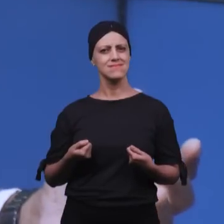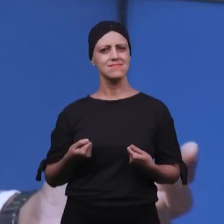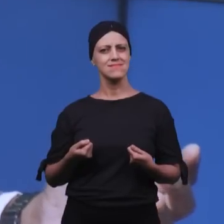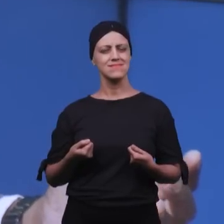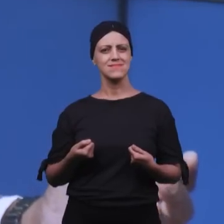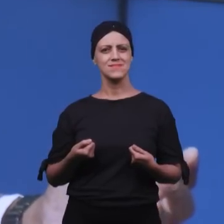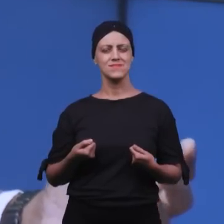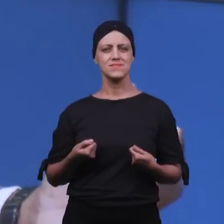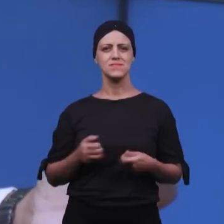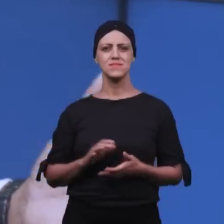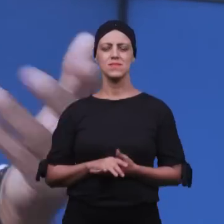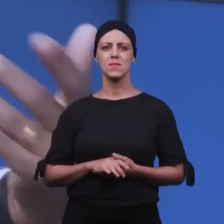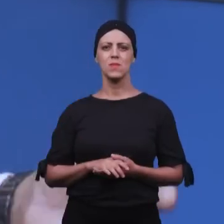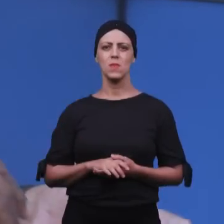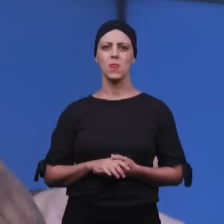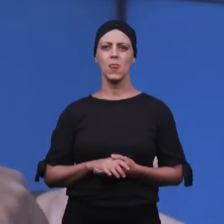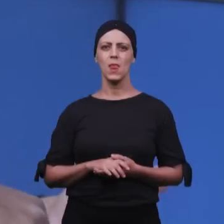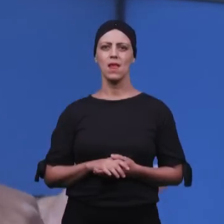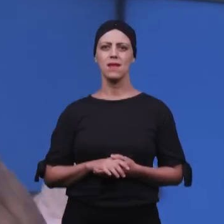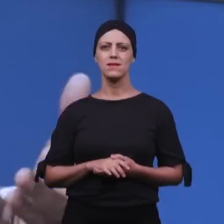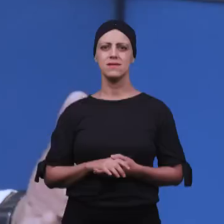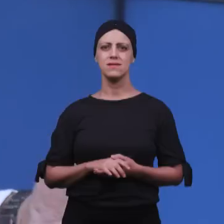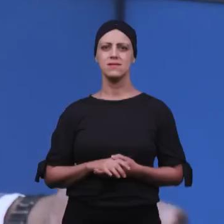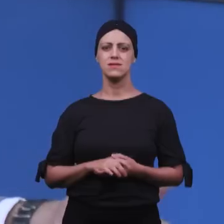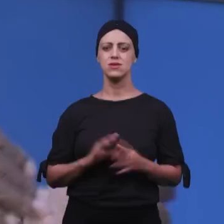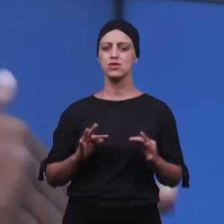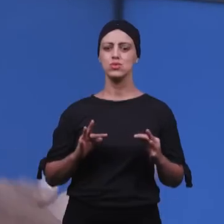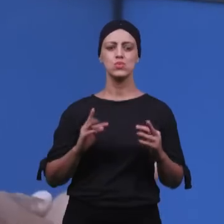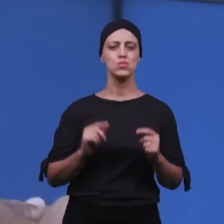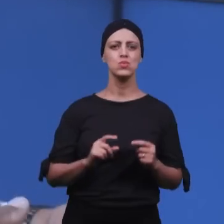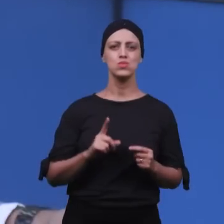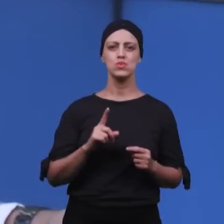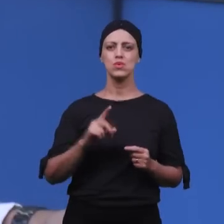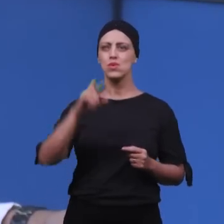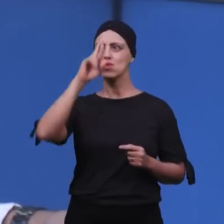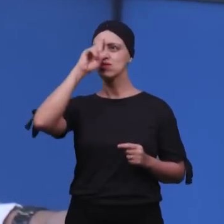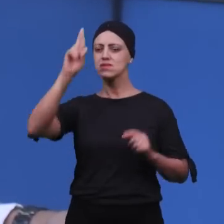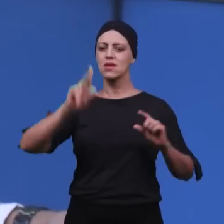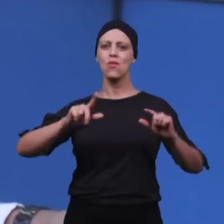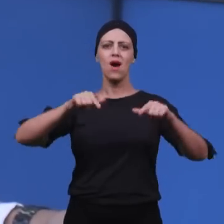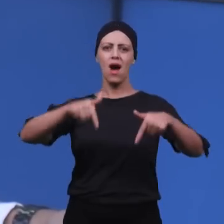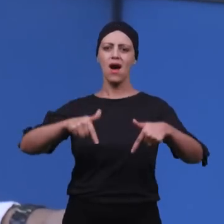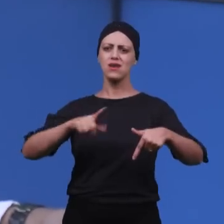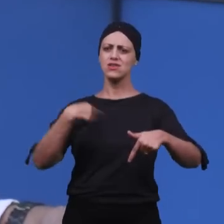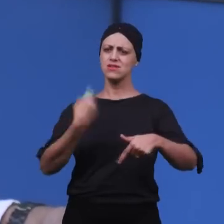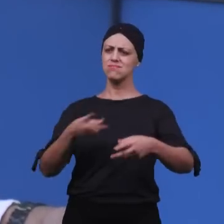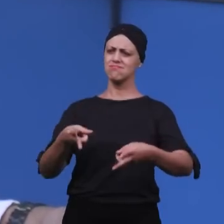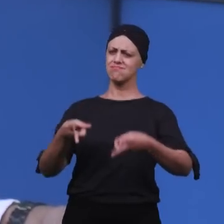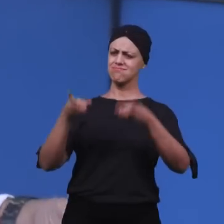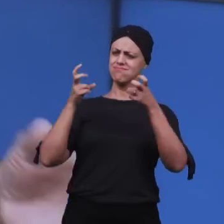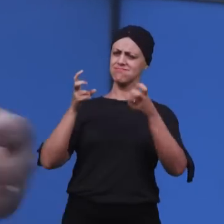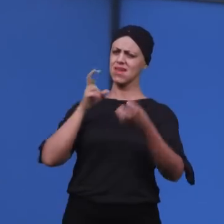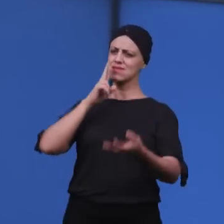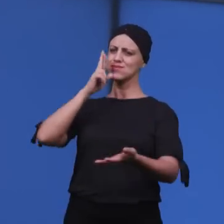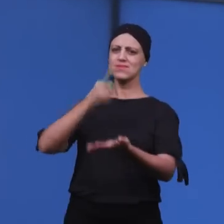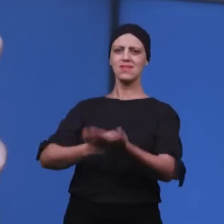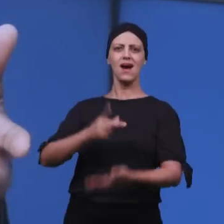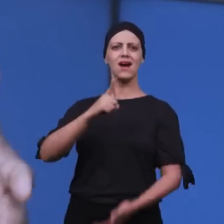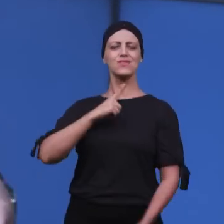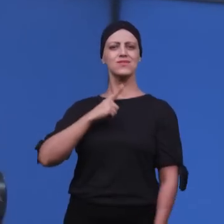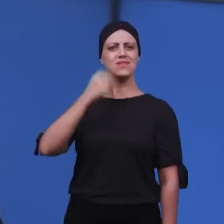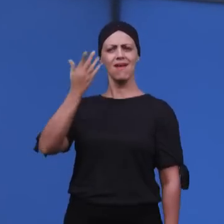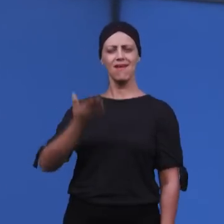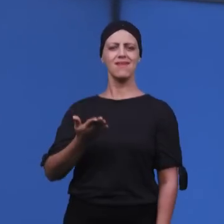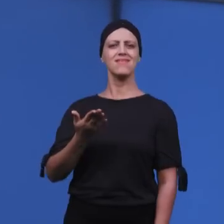mas um retorno daquilo que a gente faz, daquilo que o Senhor está fazendo, aquilo que o 0800